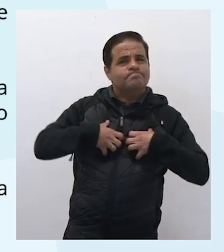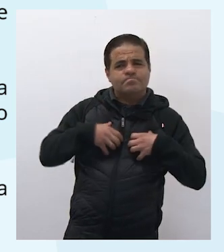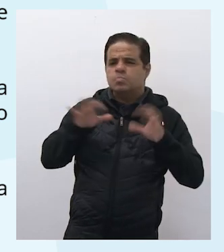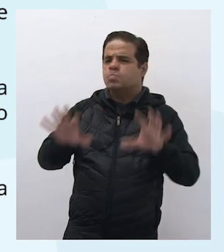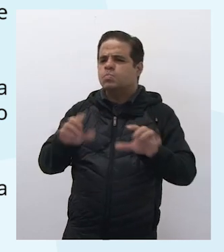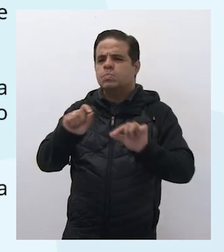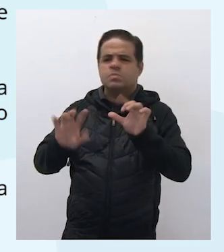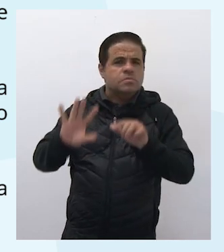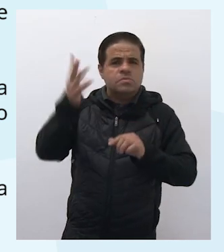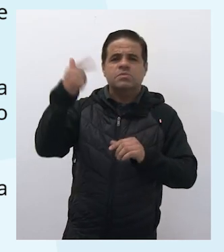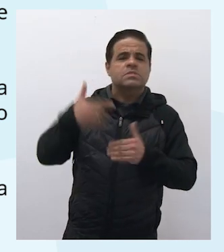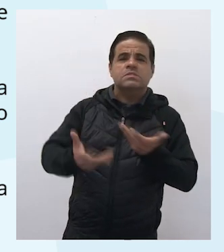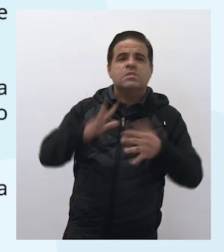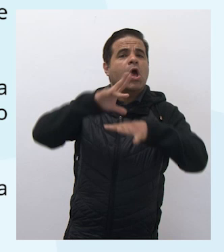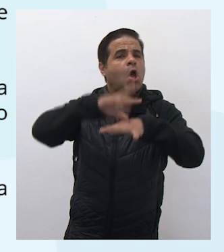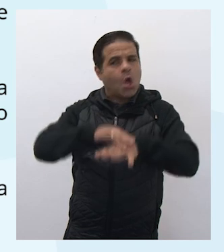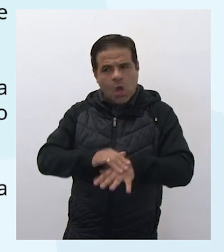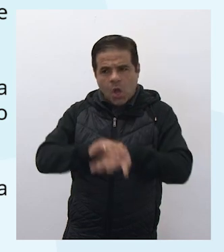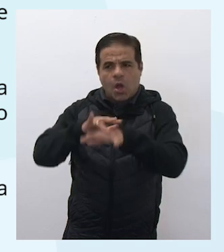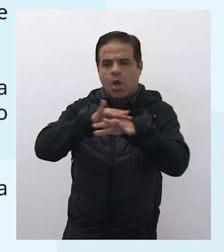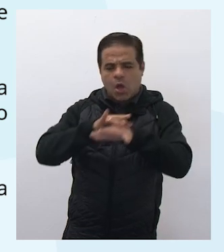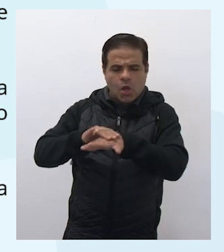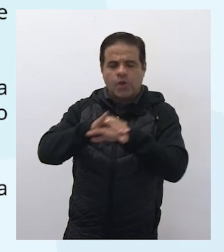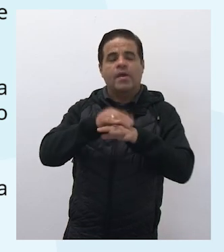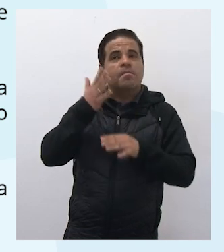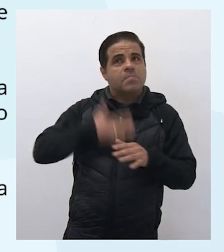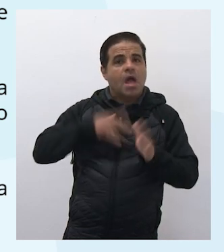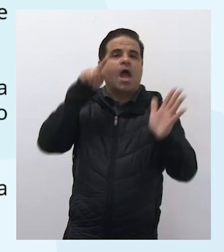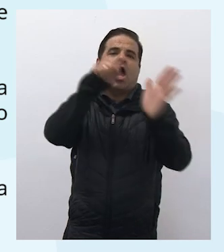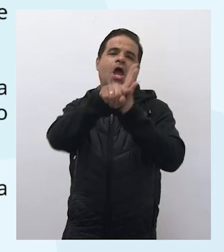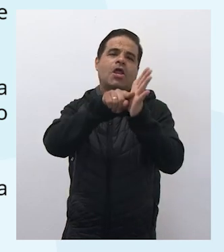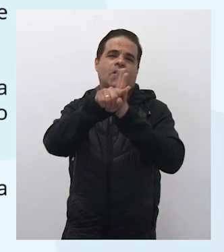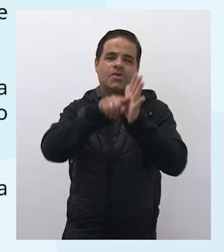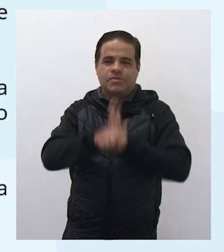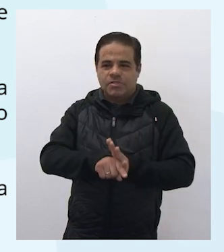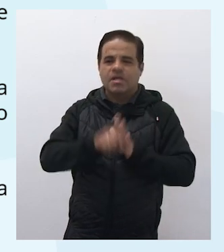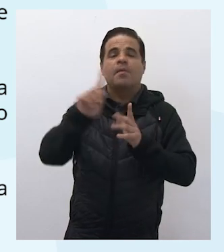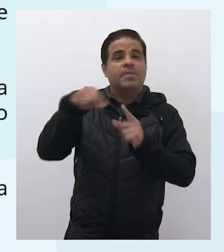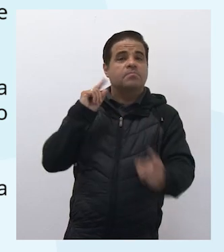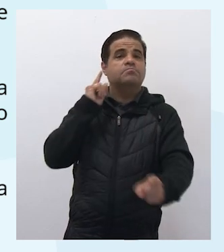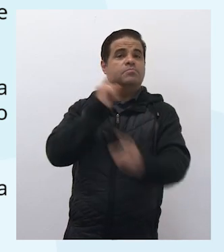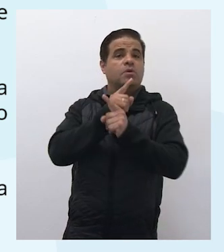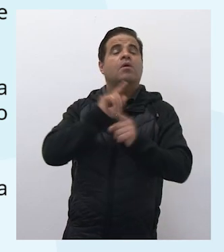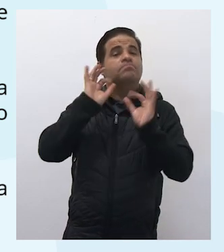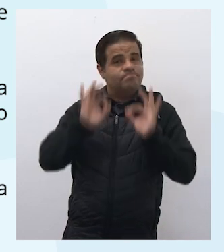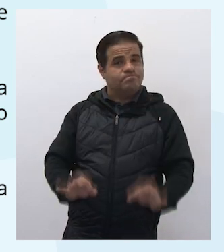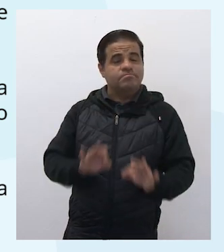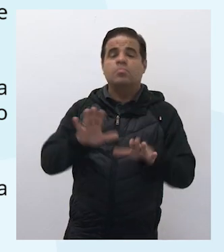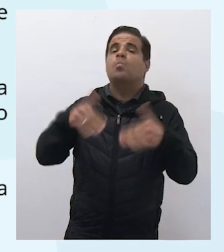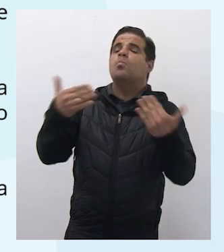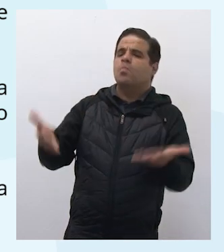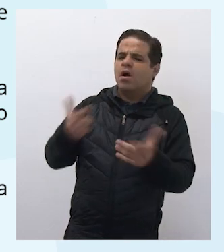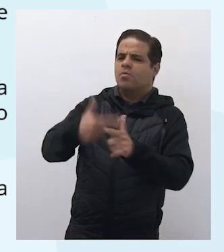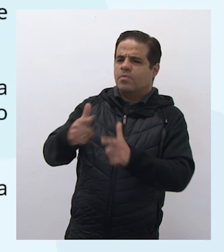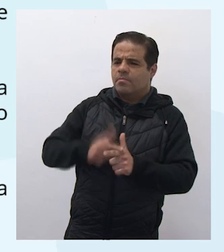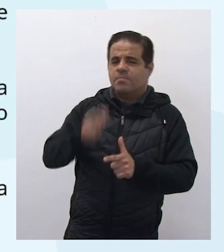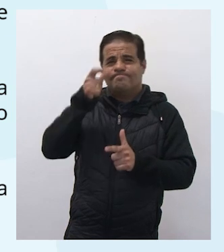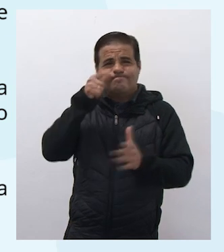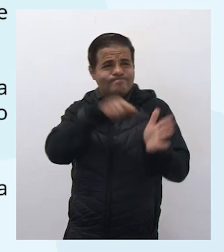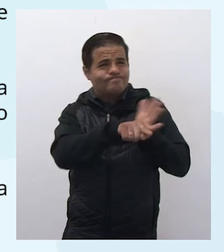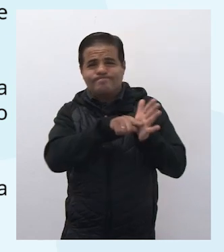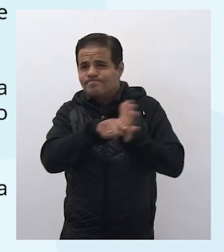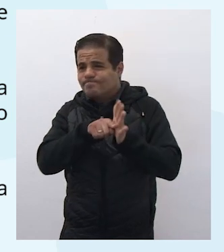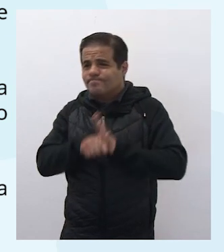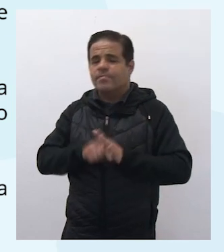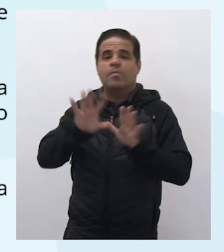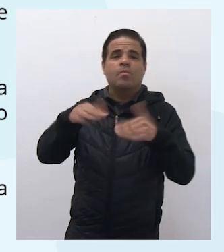sintomas e qual é essa doença, na minha analogia aqui, para descobrir qual é exatamente o problema, fazer um diagnóstico para